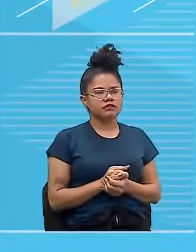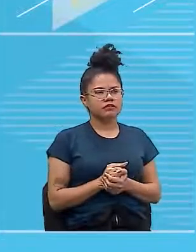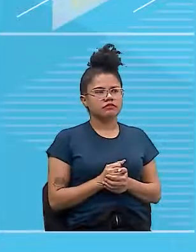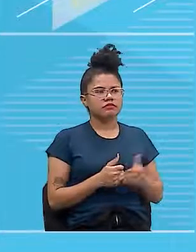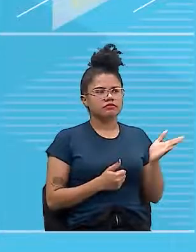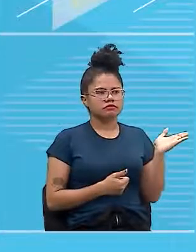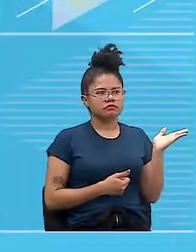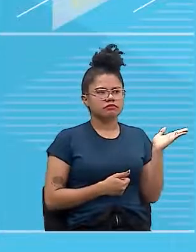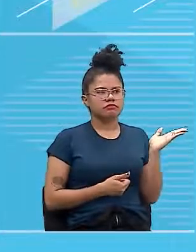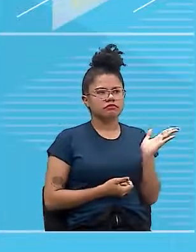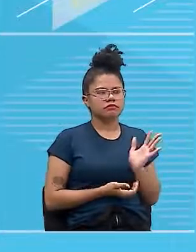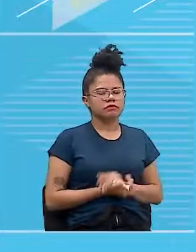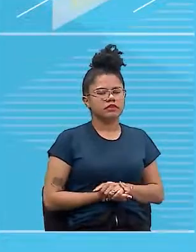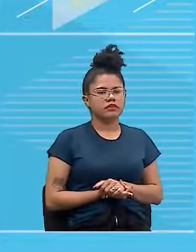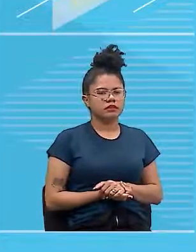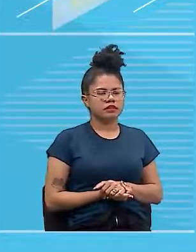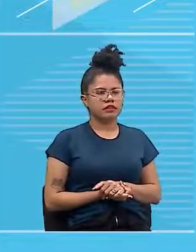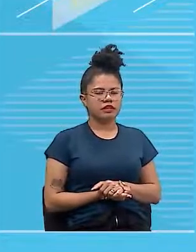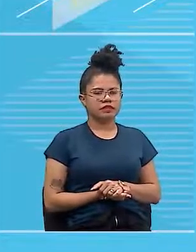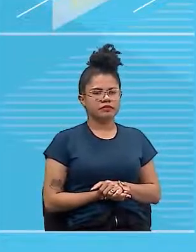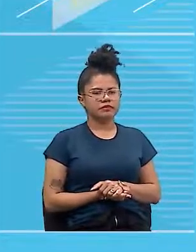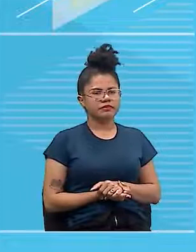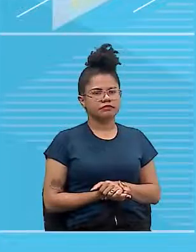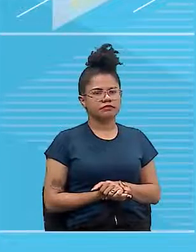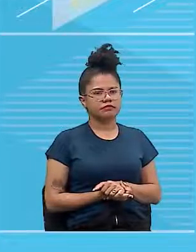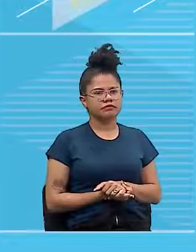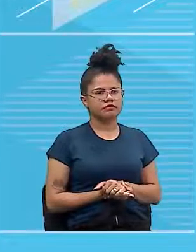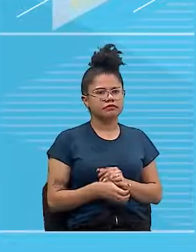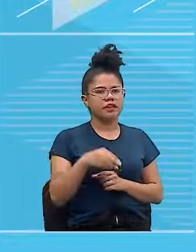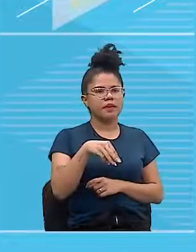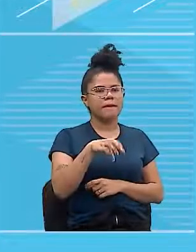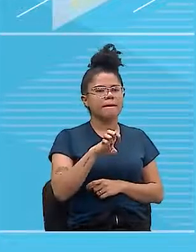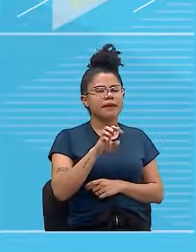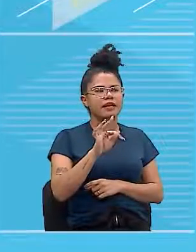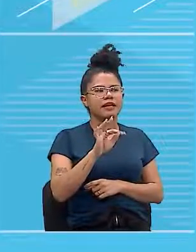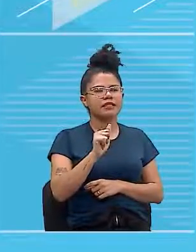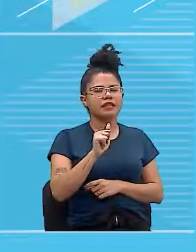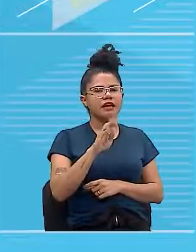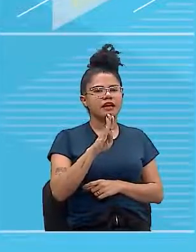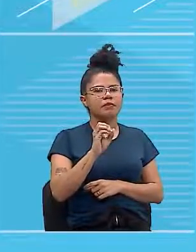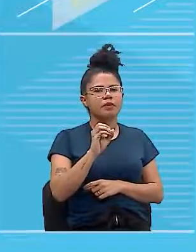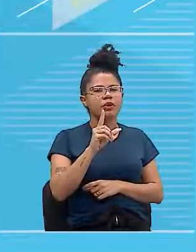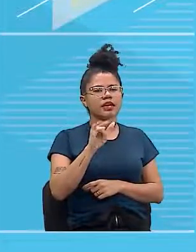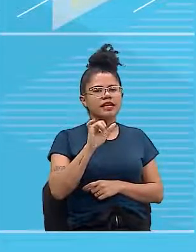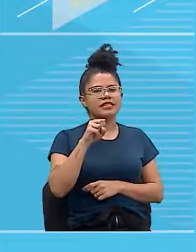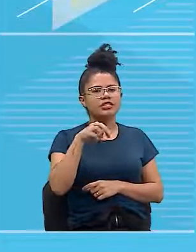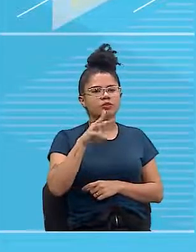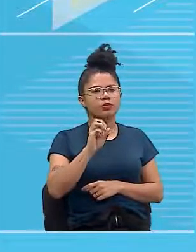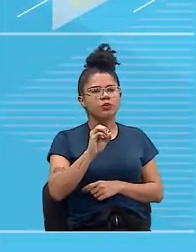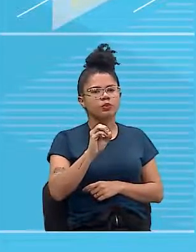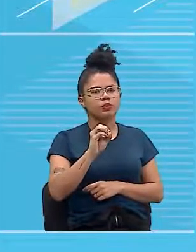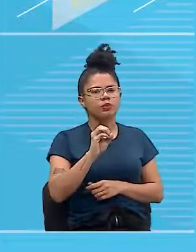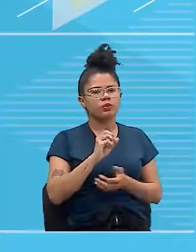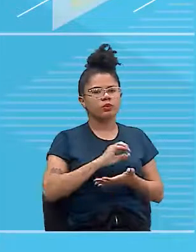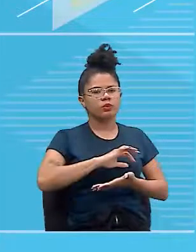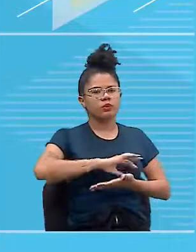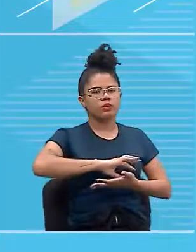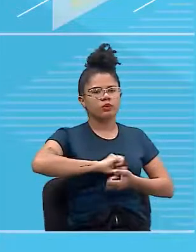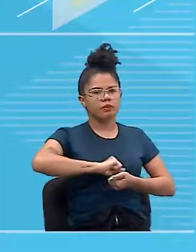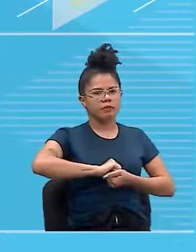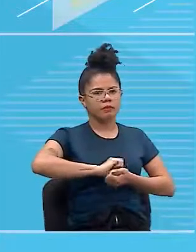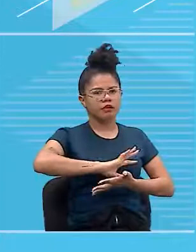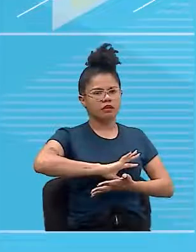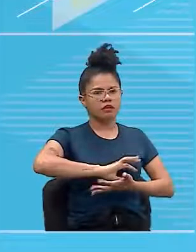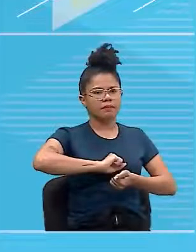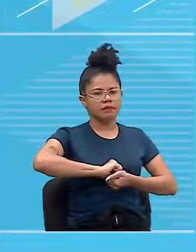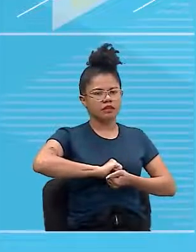alimentos ocorre a liberação de 433 84 que hoje ali que é usado para manter um